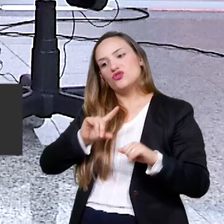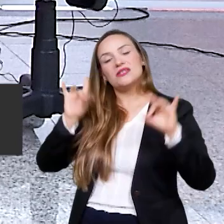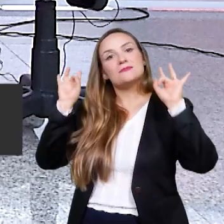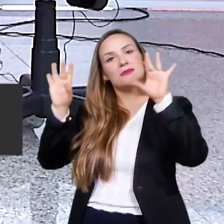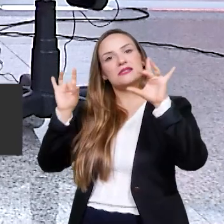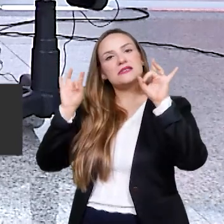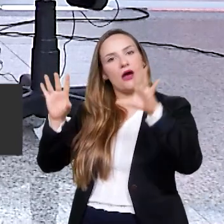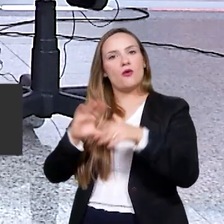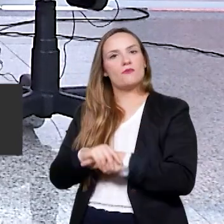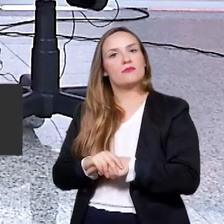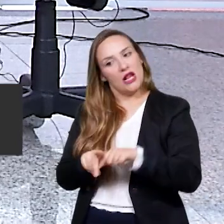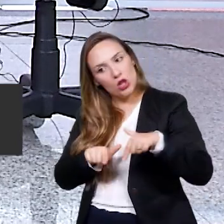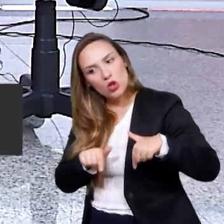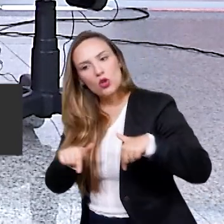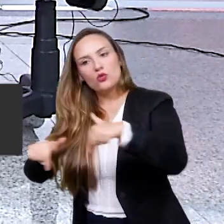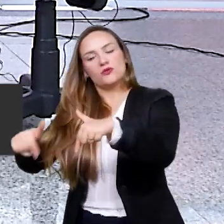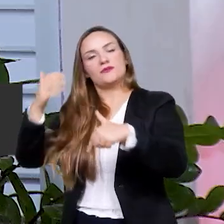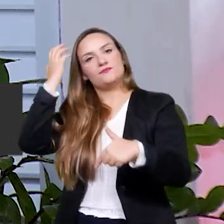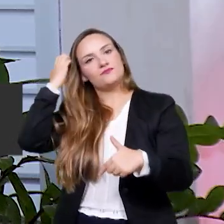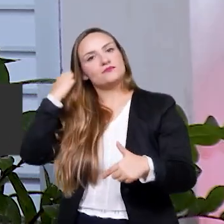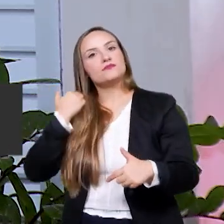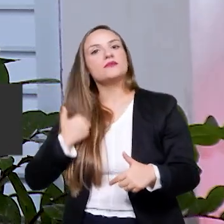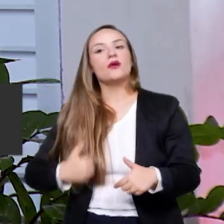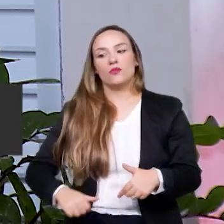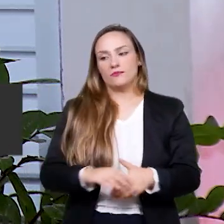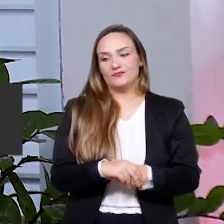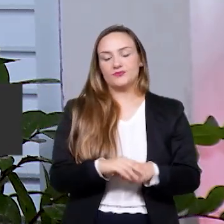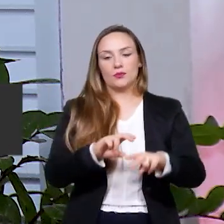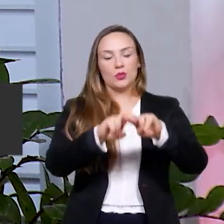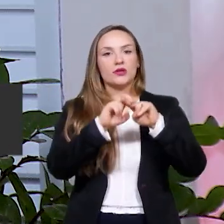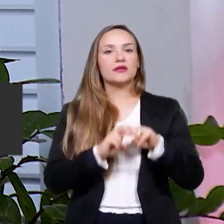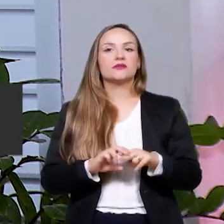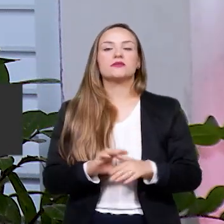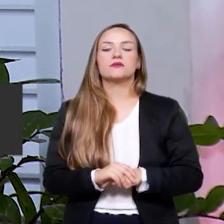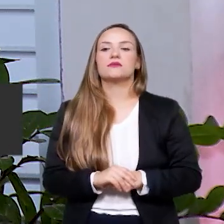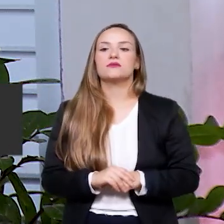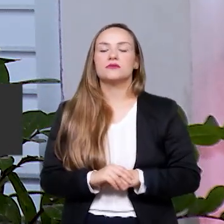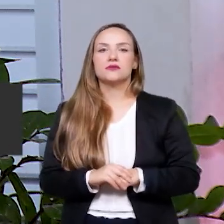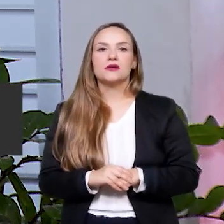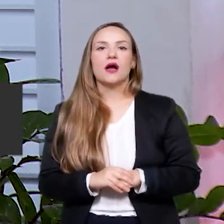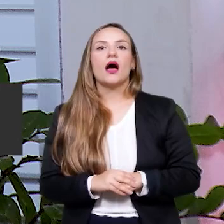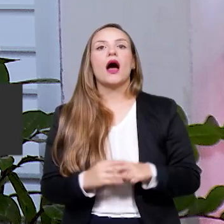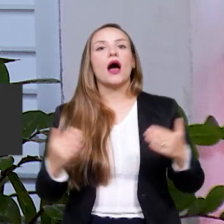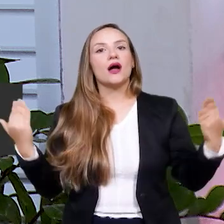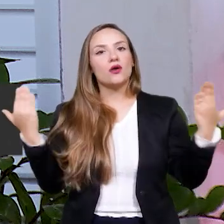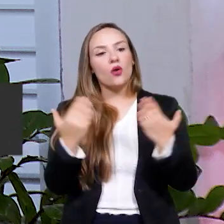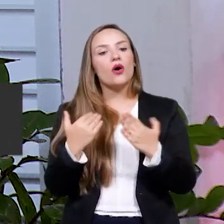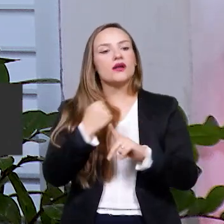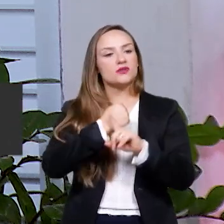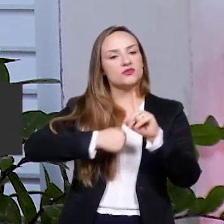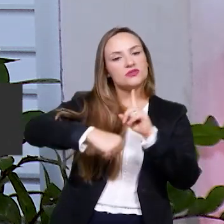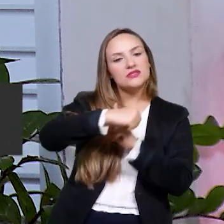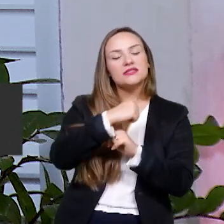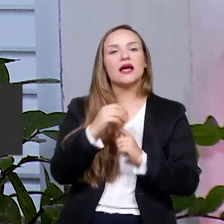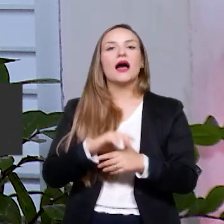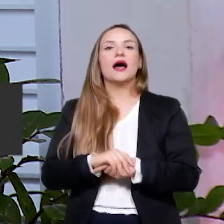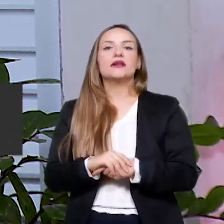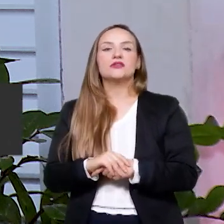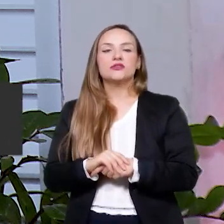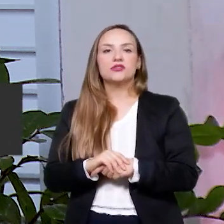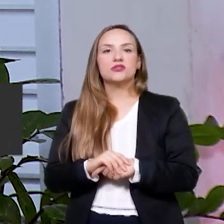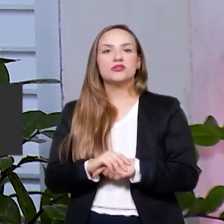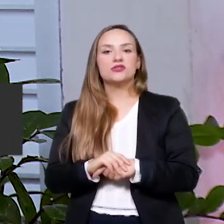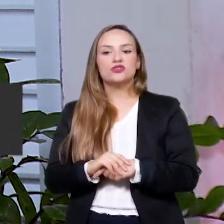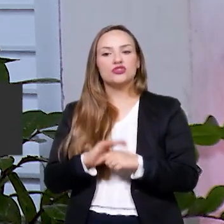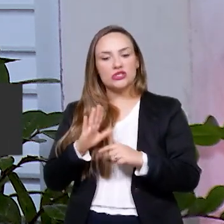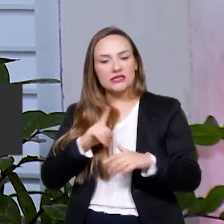deveria ser lançado mão dele para que pudesse surtir efeito na sociedade e ações